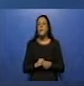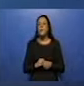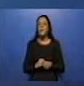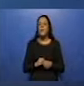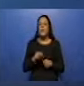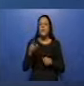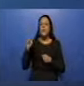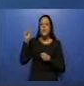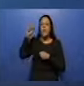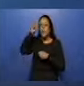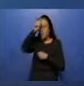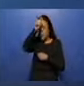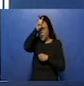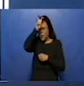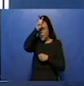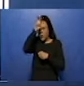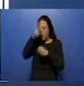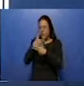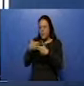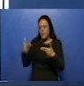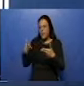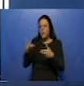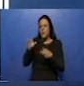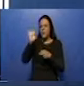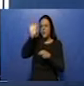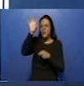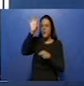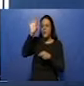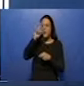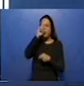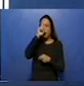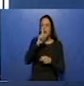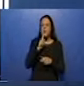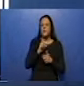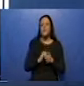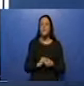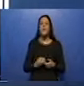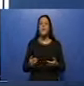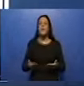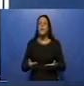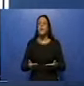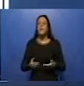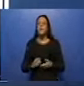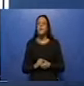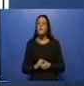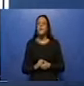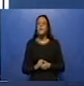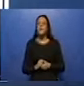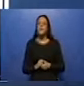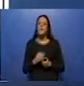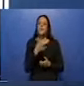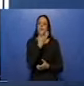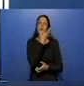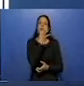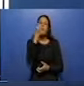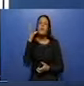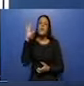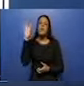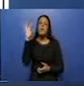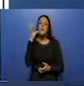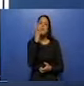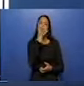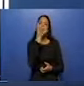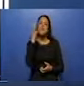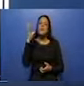aqui, que é o sertão. Sobre os climas do Brasil, aqui nós temos os climas, os